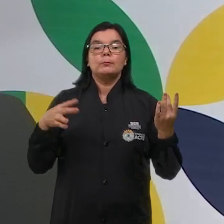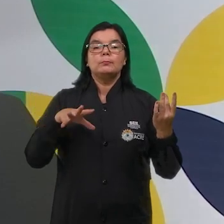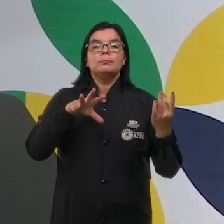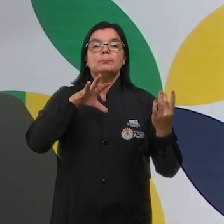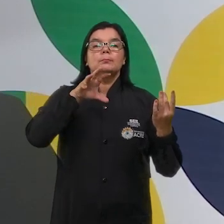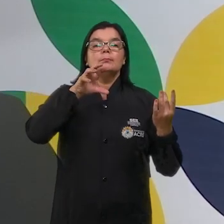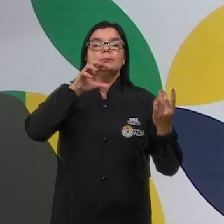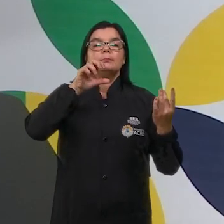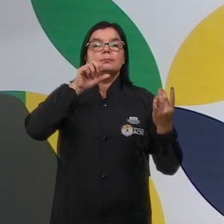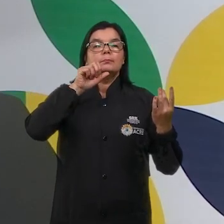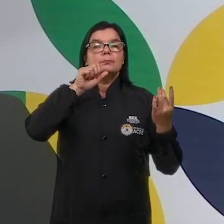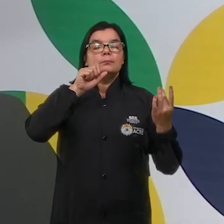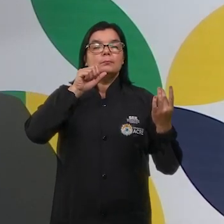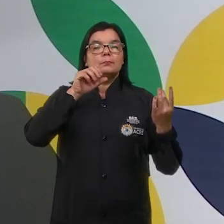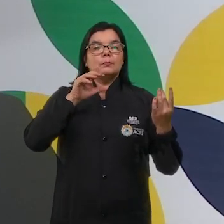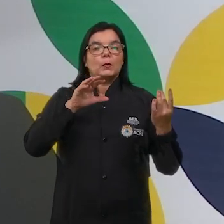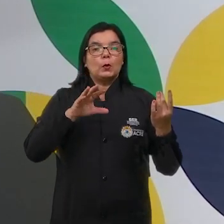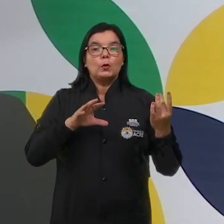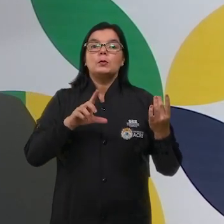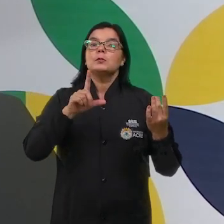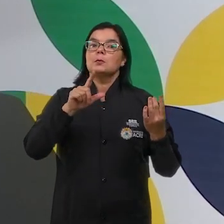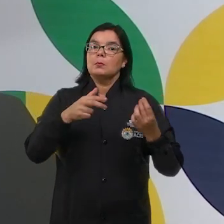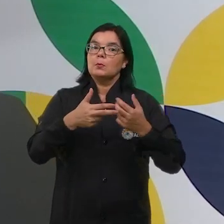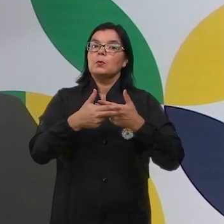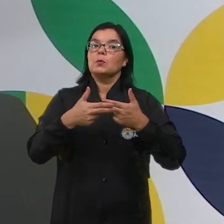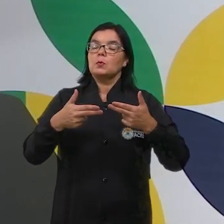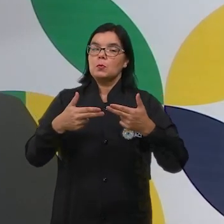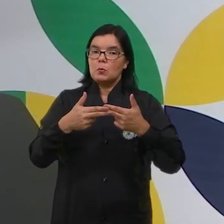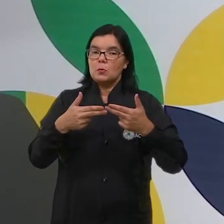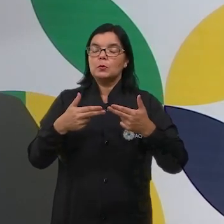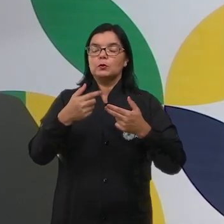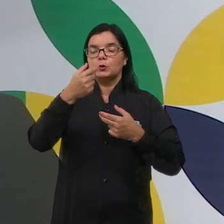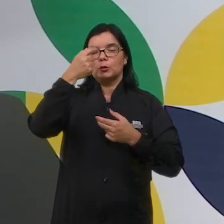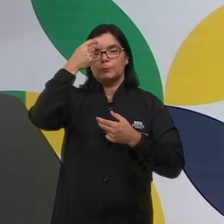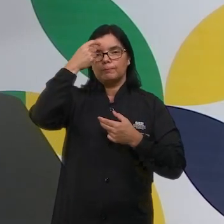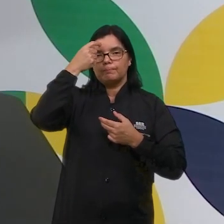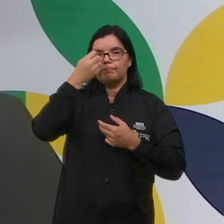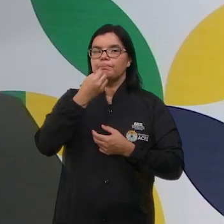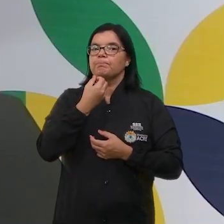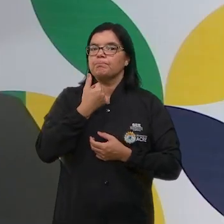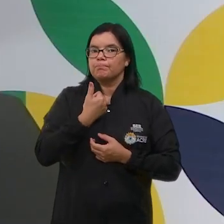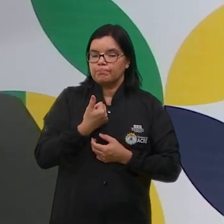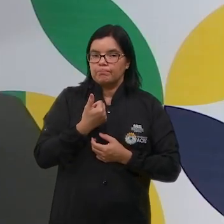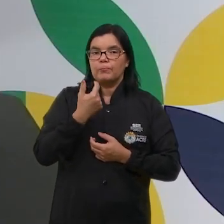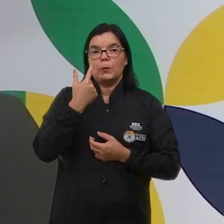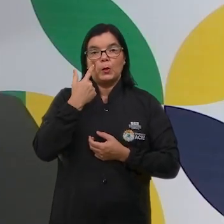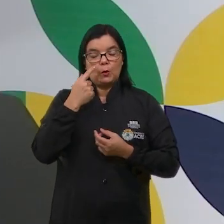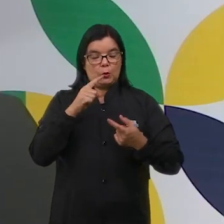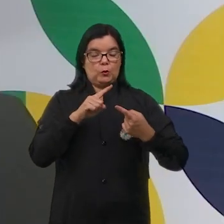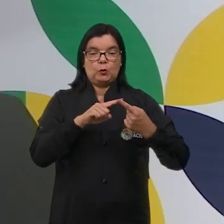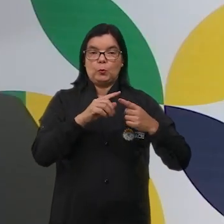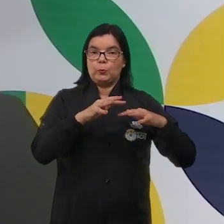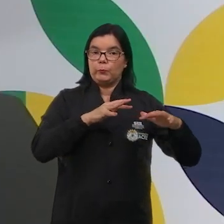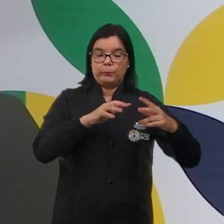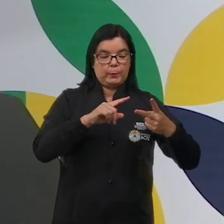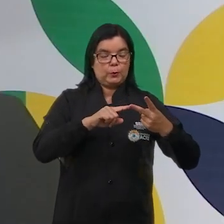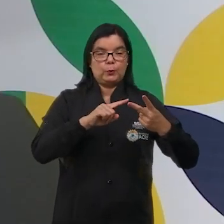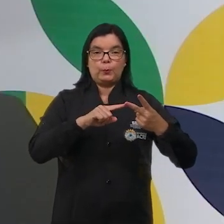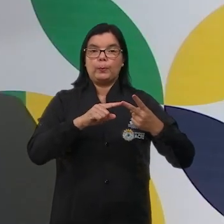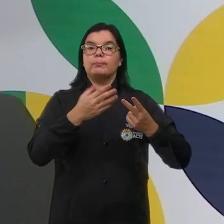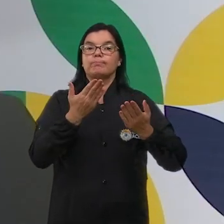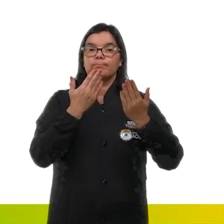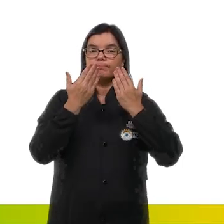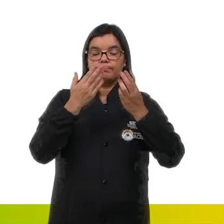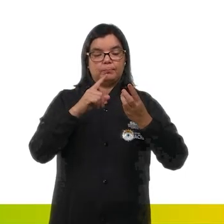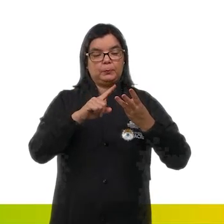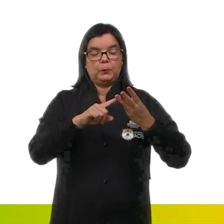respirar, vou meditar. São um instrumento que vai mexer ali no psicológico, tá bom? Então, a gente já viu o mecânico, movimento, psicológico, tá bom? E